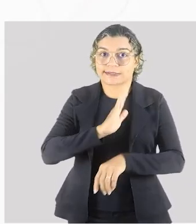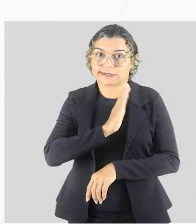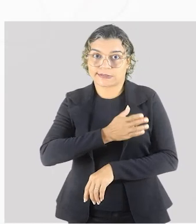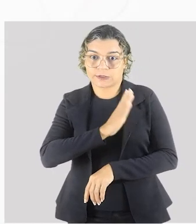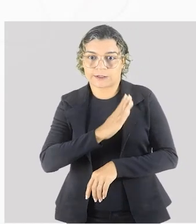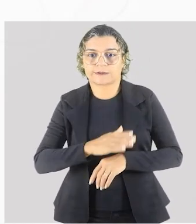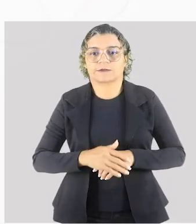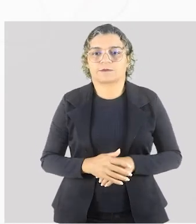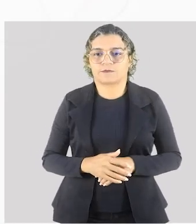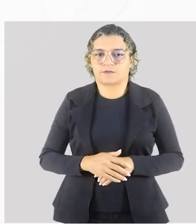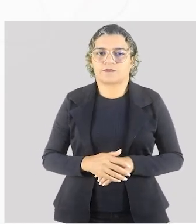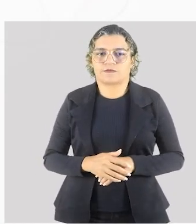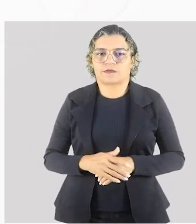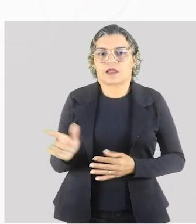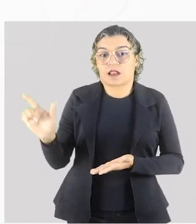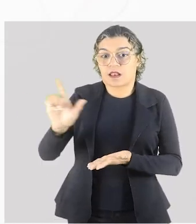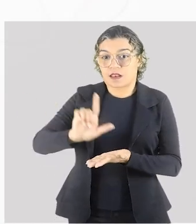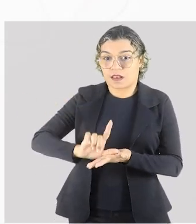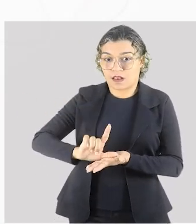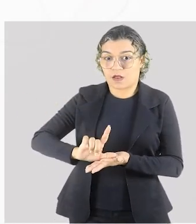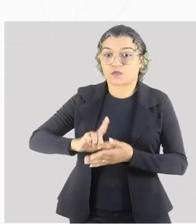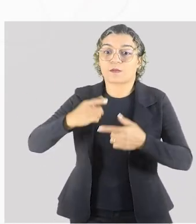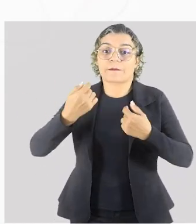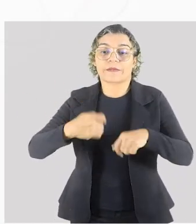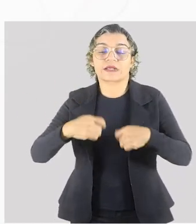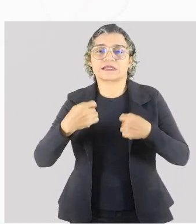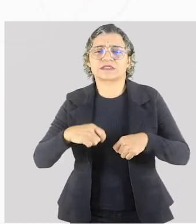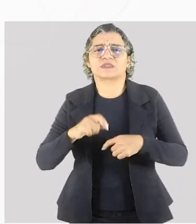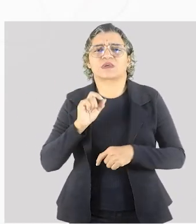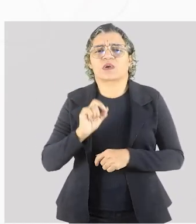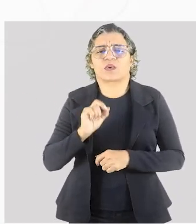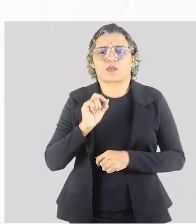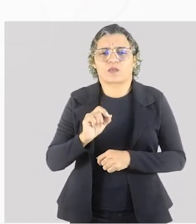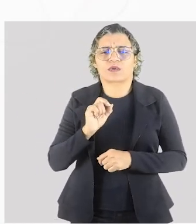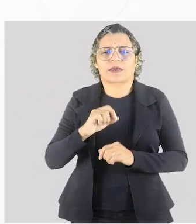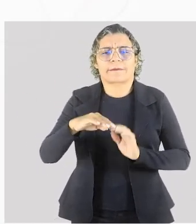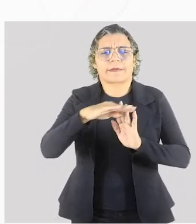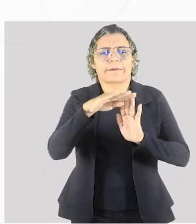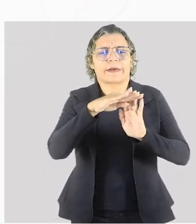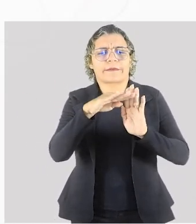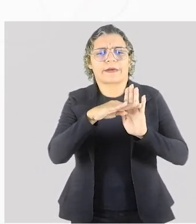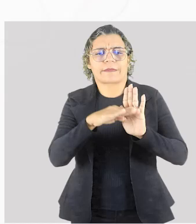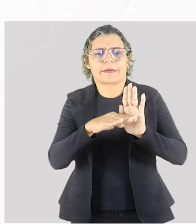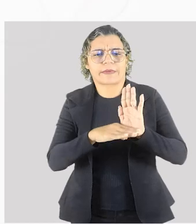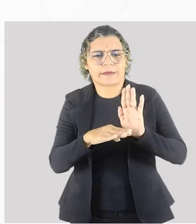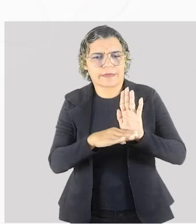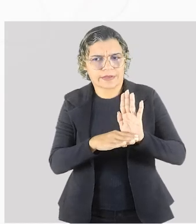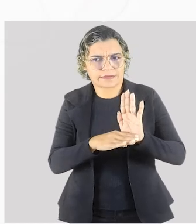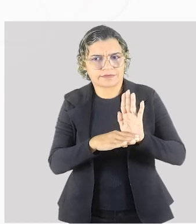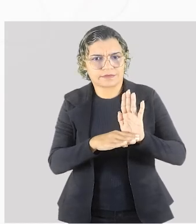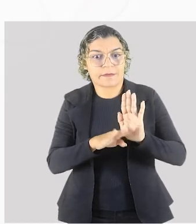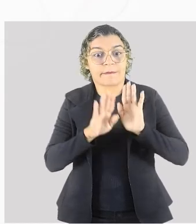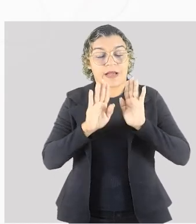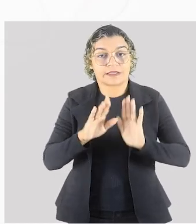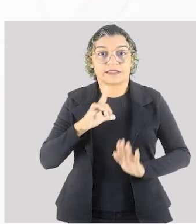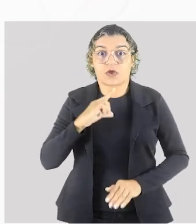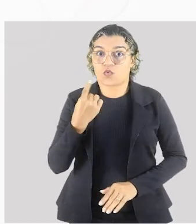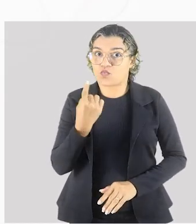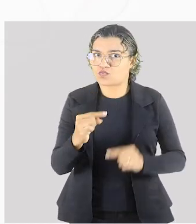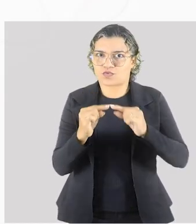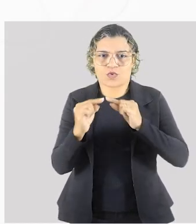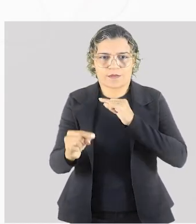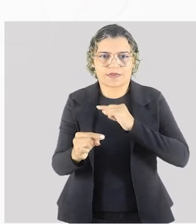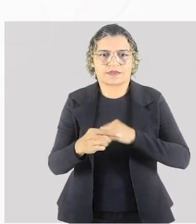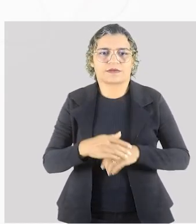São achados para o diagnóstico da síndrome metabólica todos os mencionados abaixo, exceto